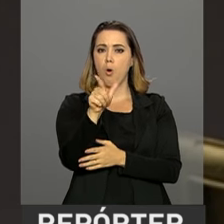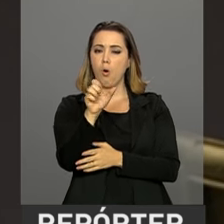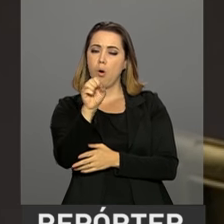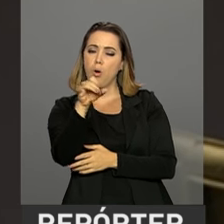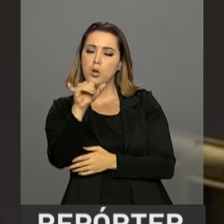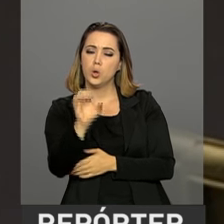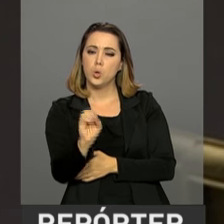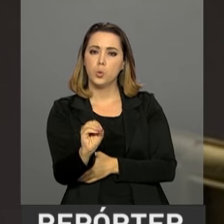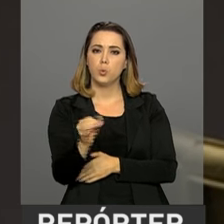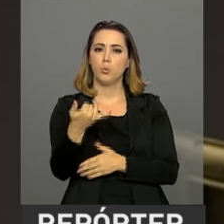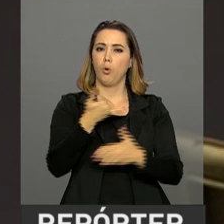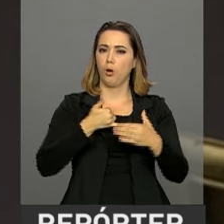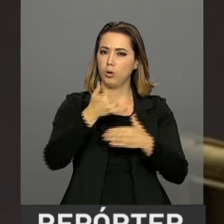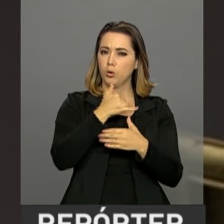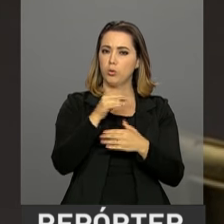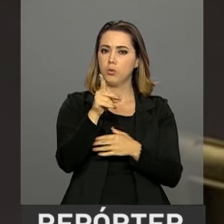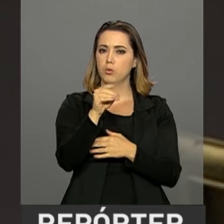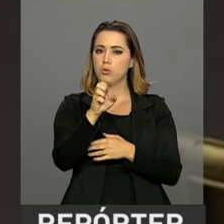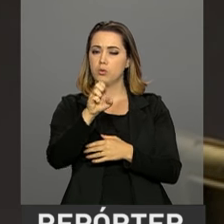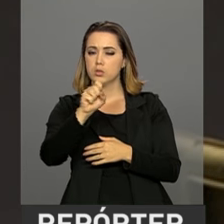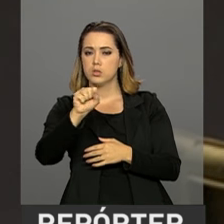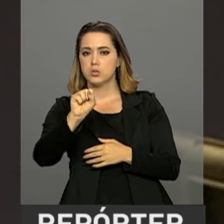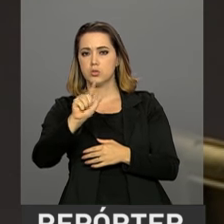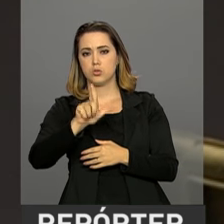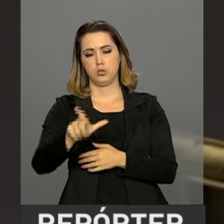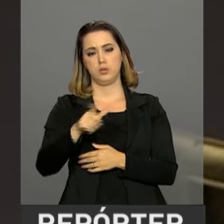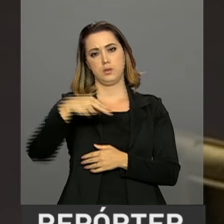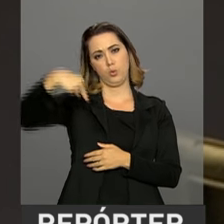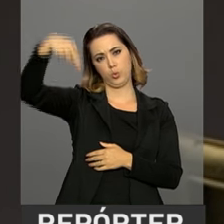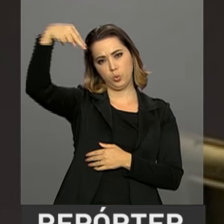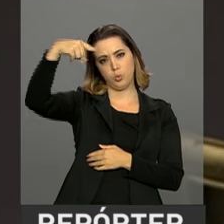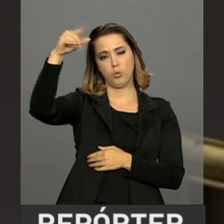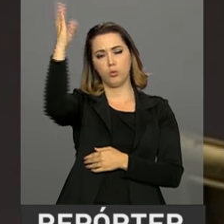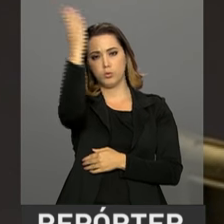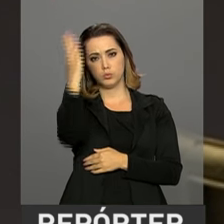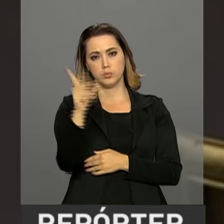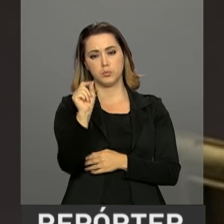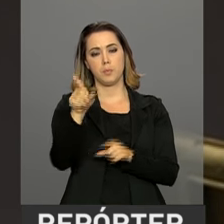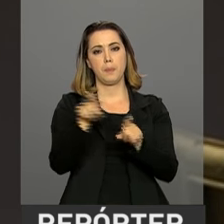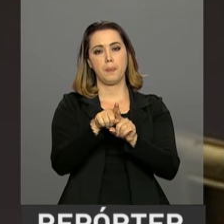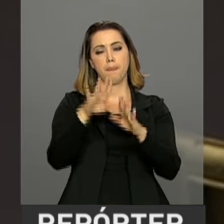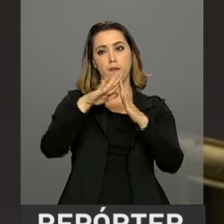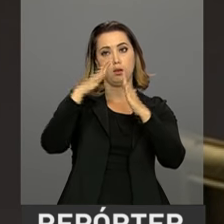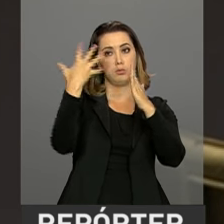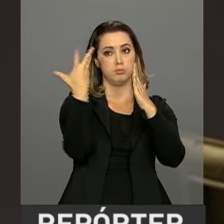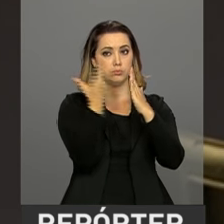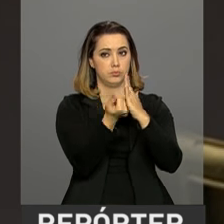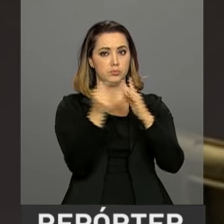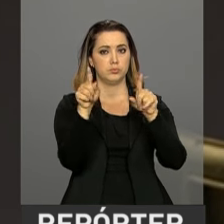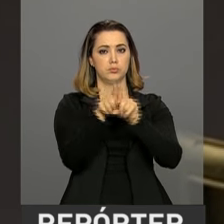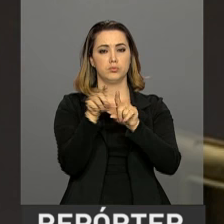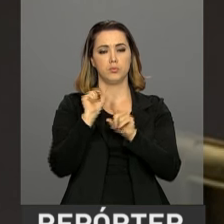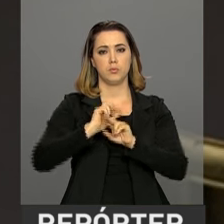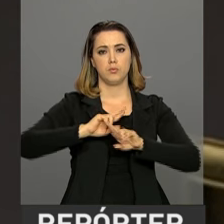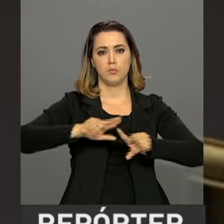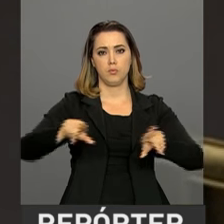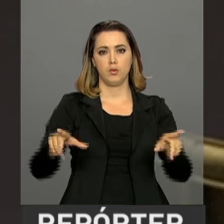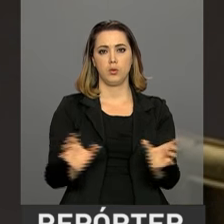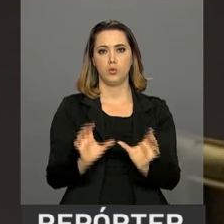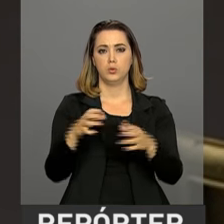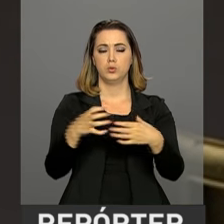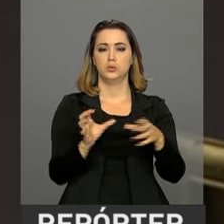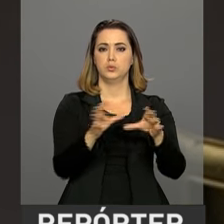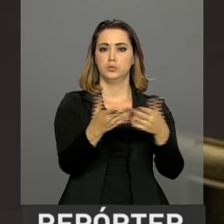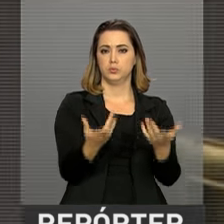serve para incentivar o uso de fontes alternativas de energia elétrica como como usinas solares usinas a biomassa e pequenas centrais